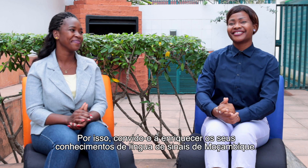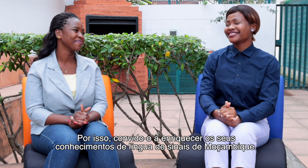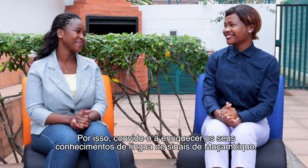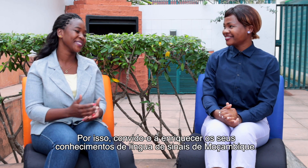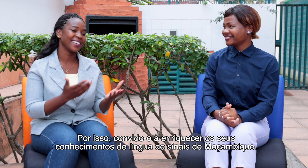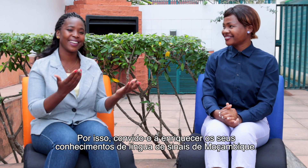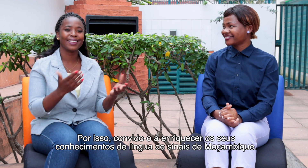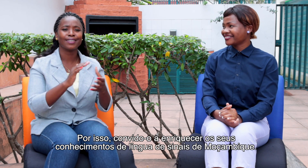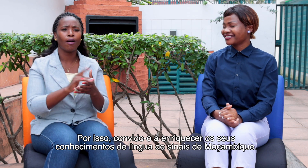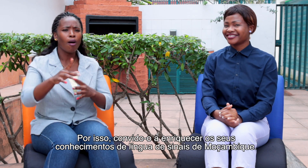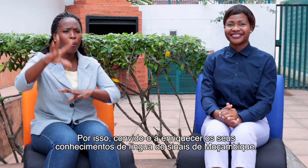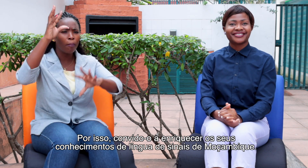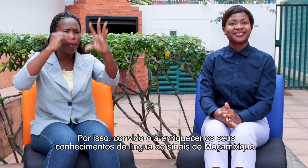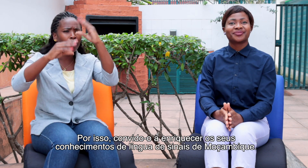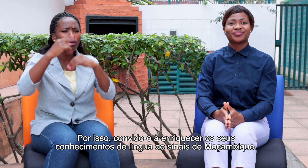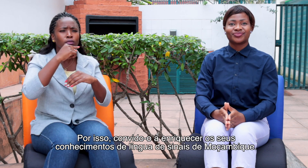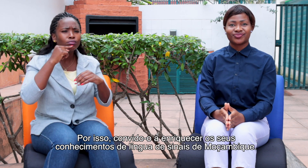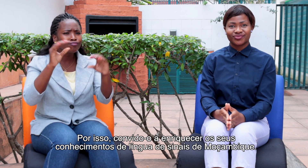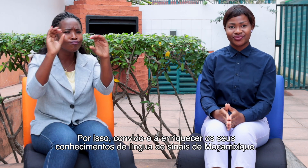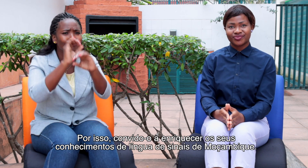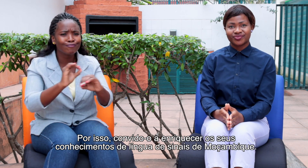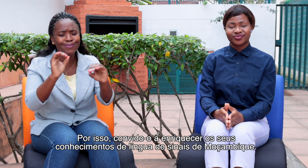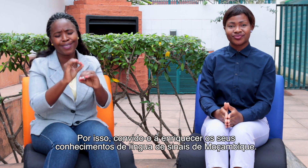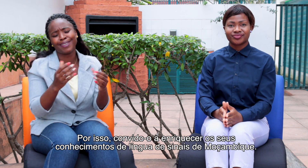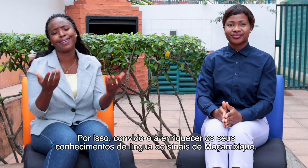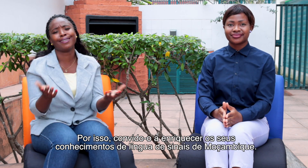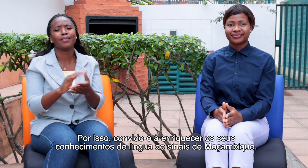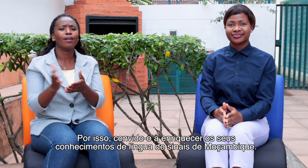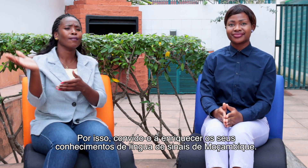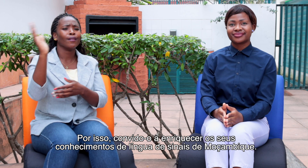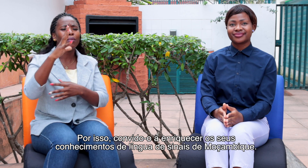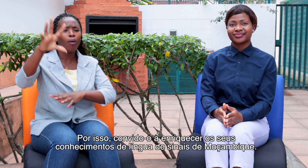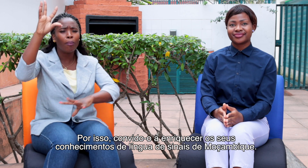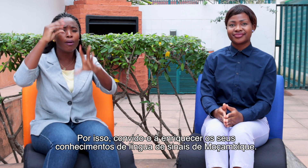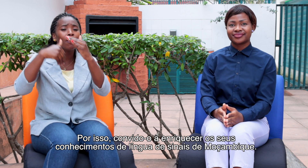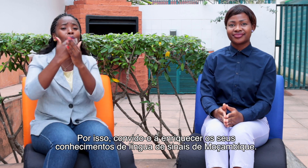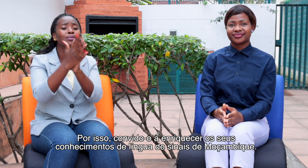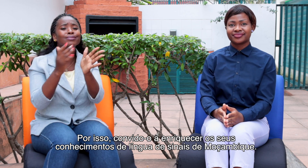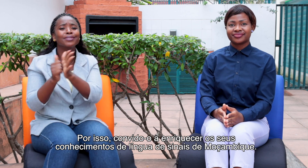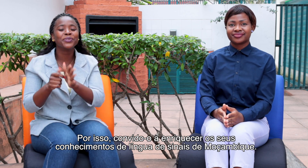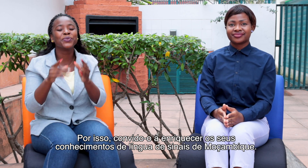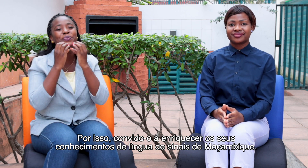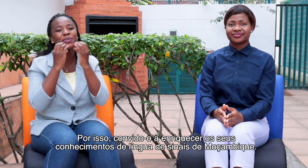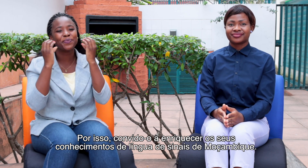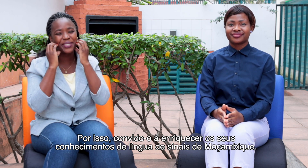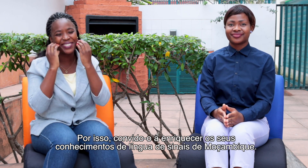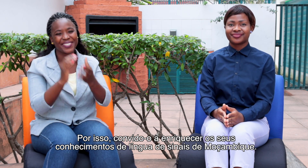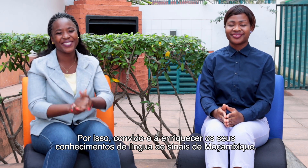por isso convido-o a enriquecer os seus conhecimentos de língua de sinais de Moçambique.